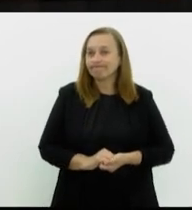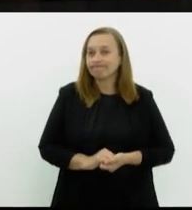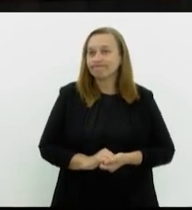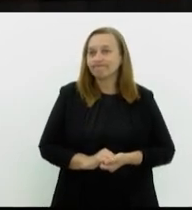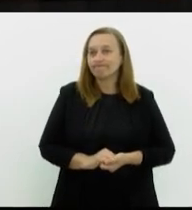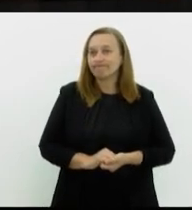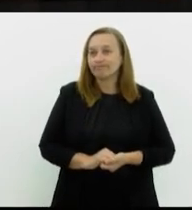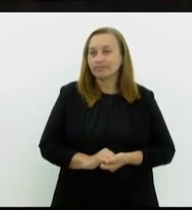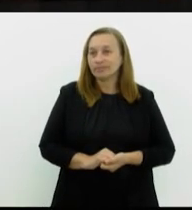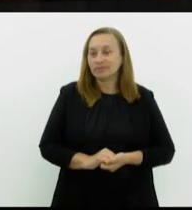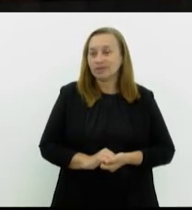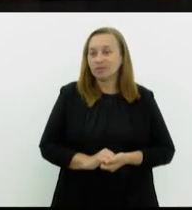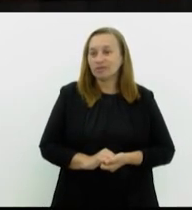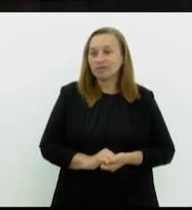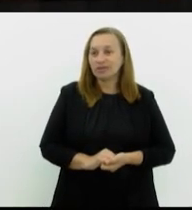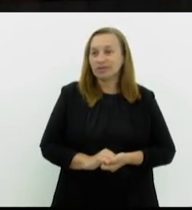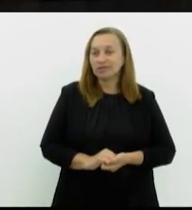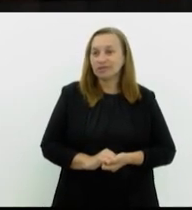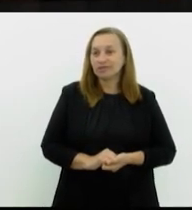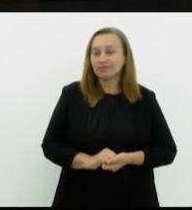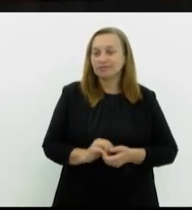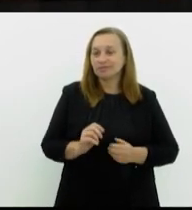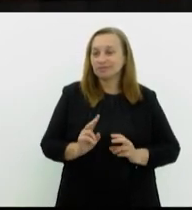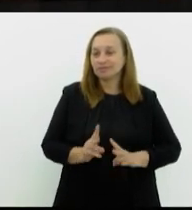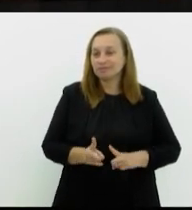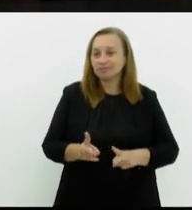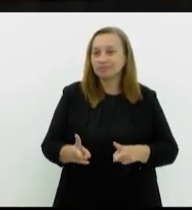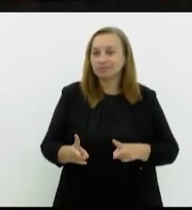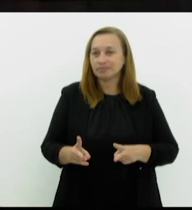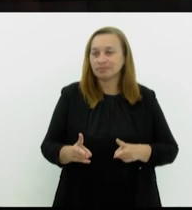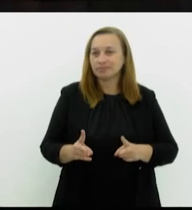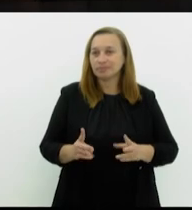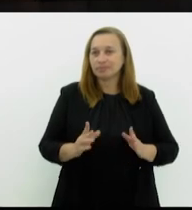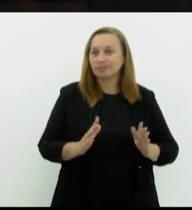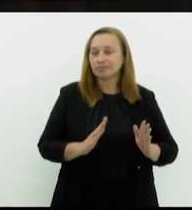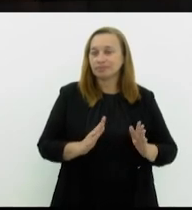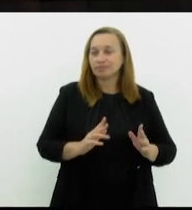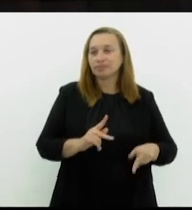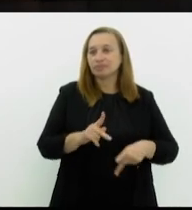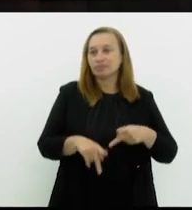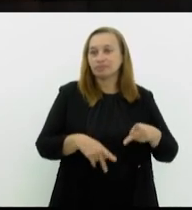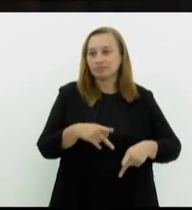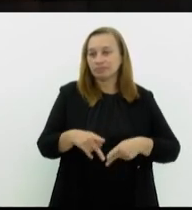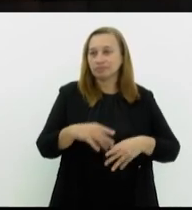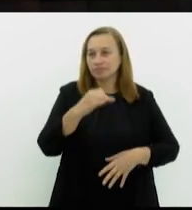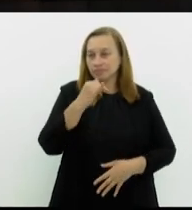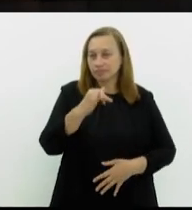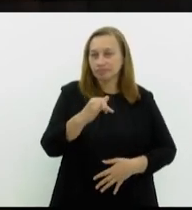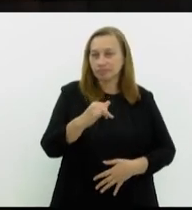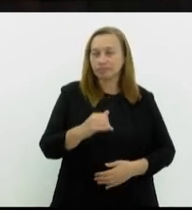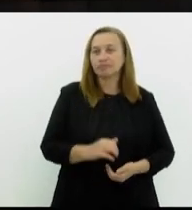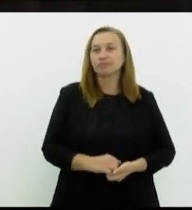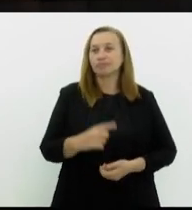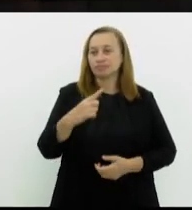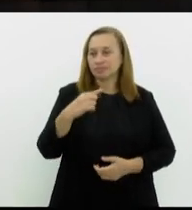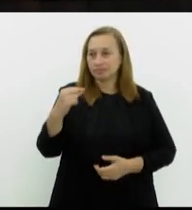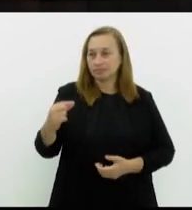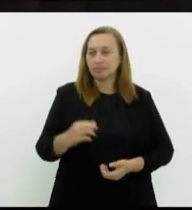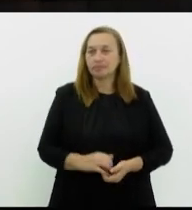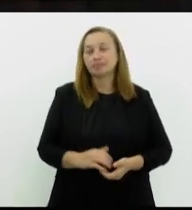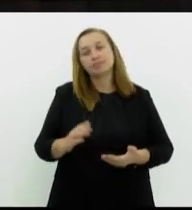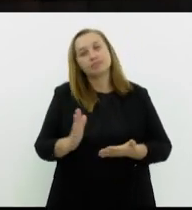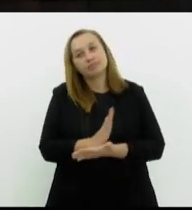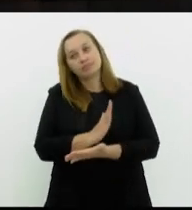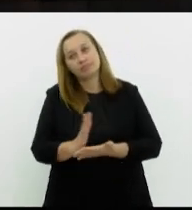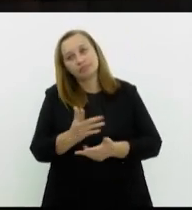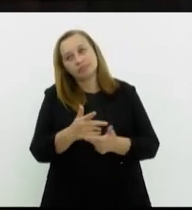conduzidos aqui por parcela da população fluminense, porque diversas